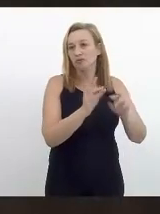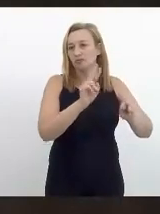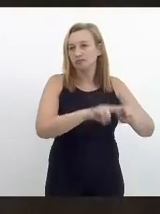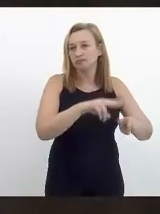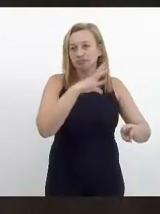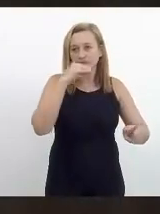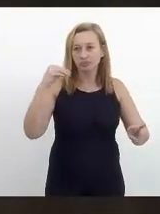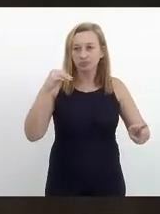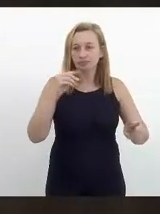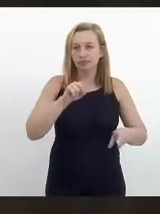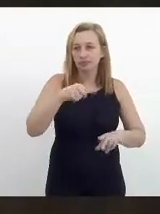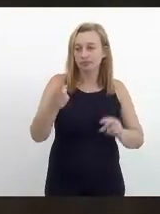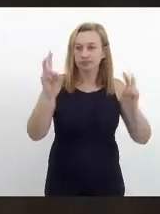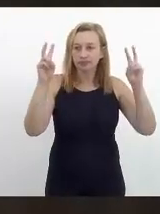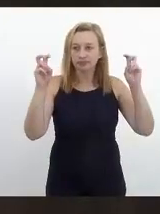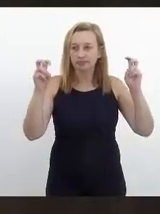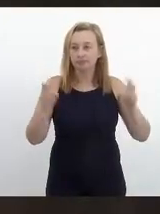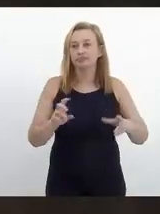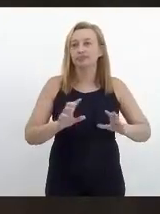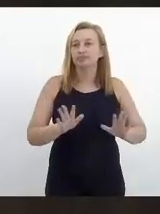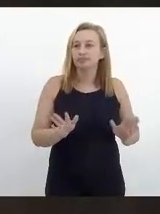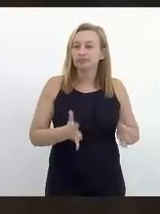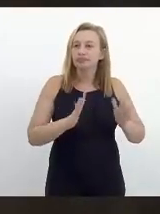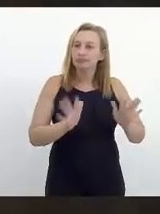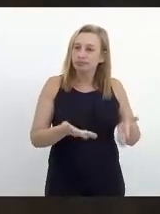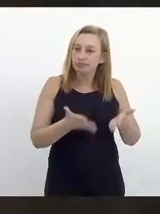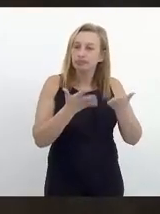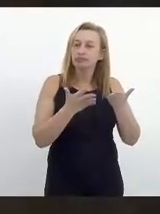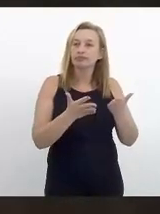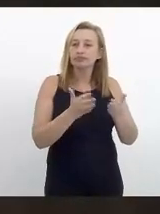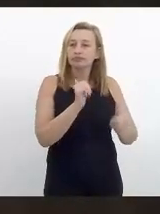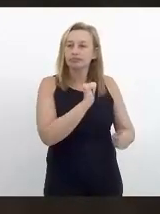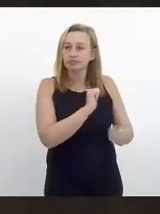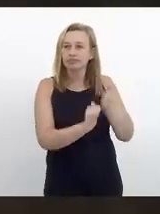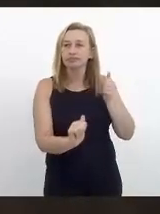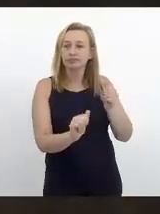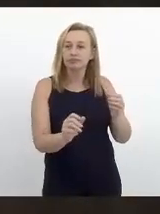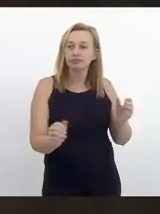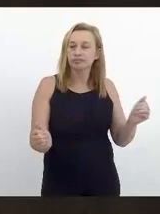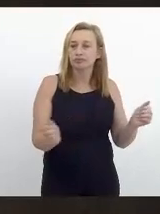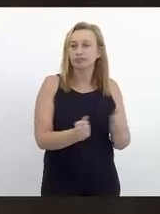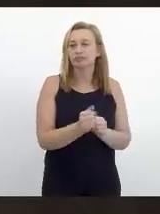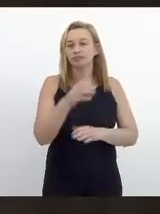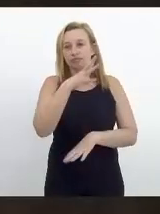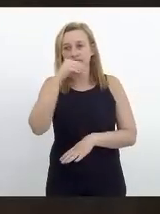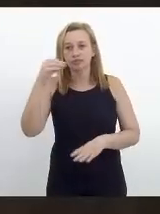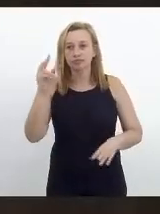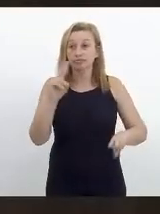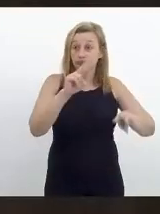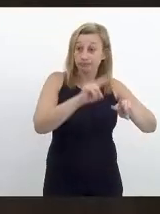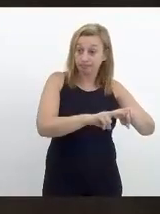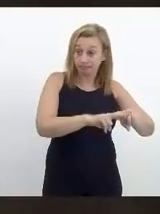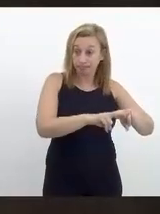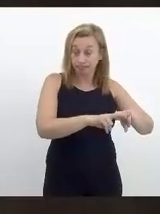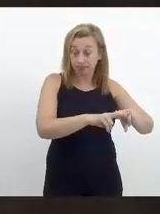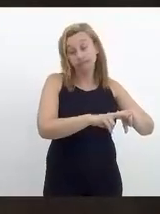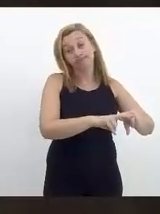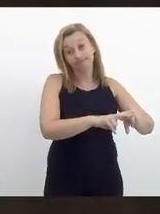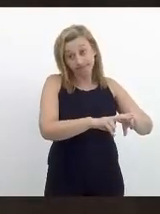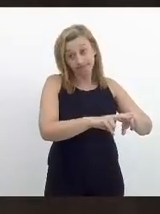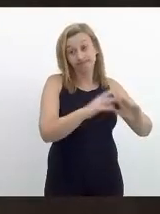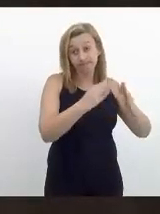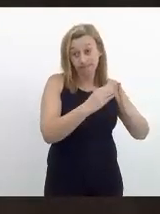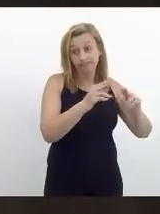providências. O projeto busca incentivar a prática esportiva entre os adolescentes que cumprem medida socioeducativa,